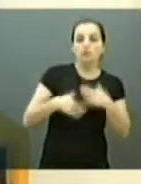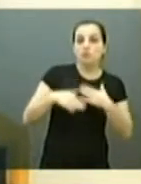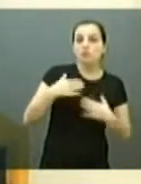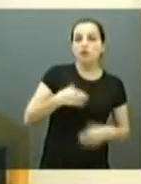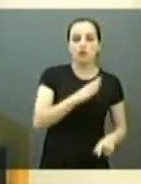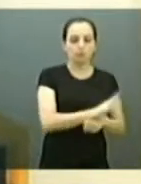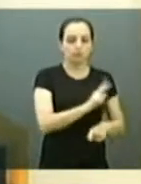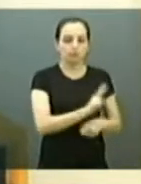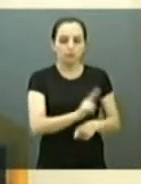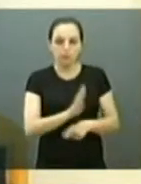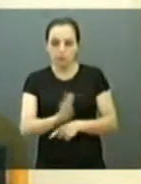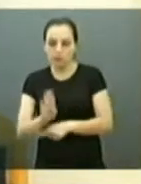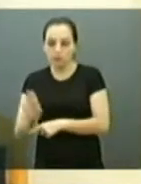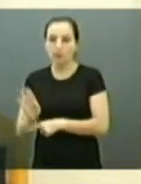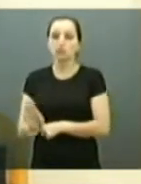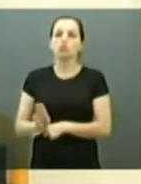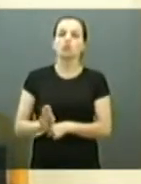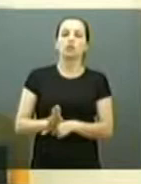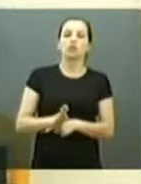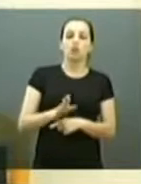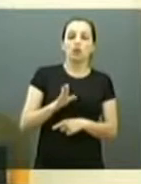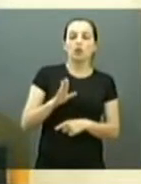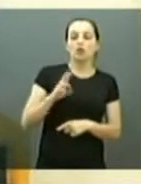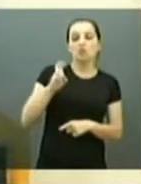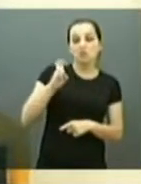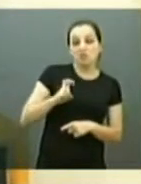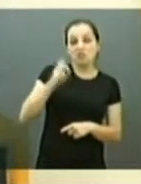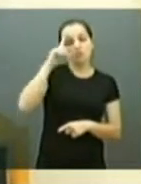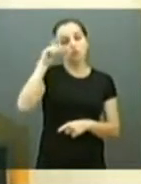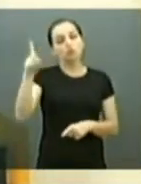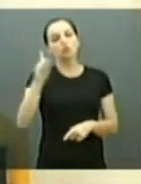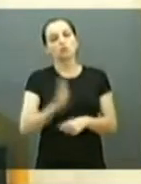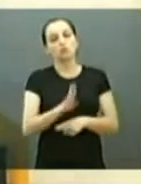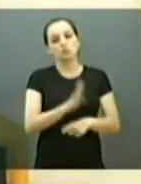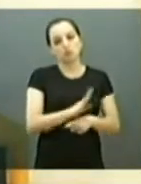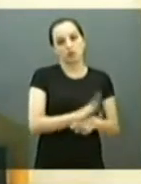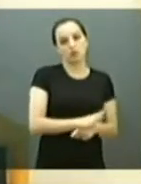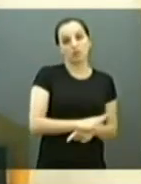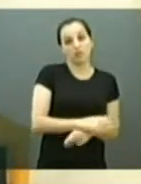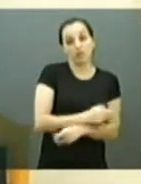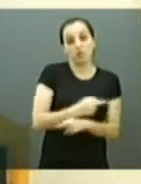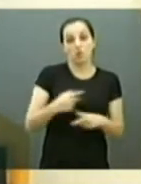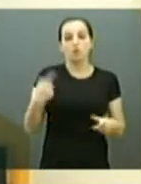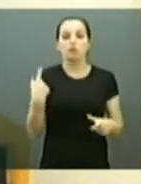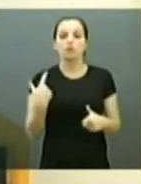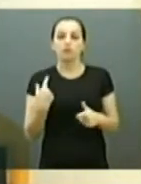UPA, aguardando uma vaga. Então, são gargalos, né, que têm que ser resolvidos.